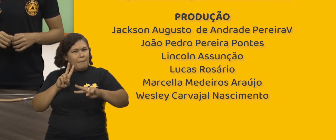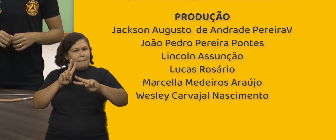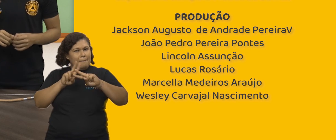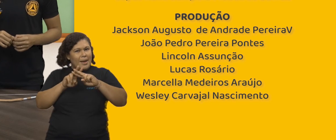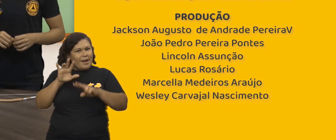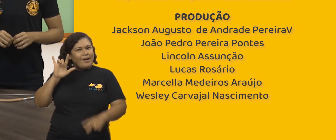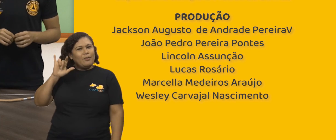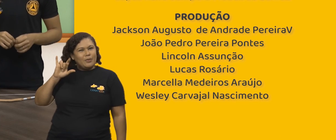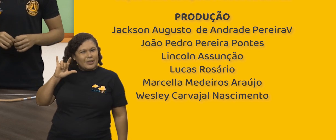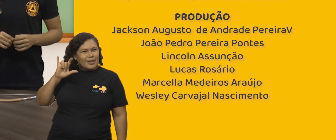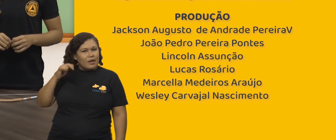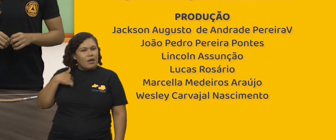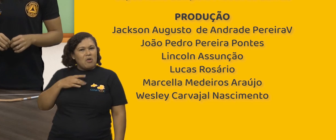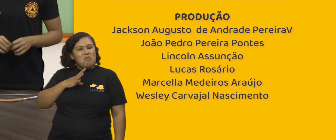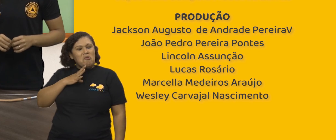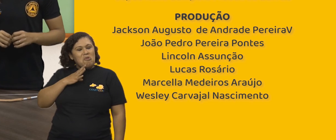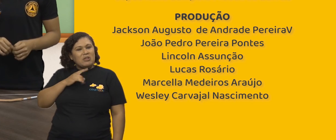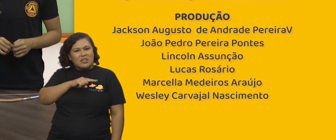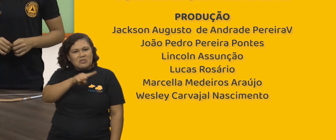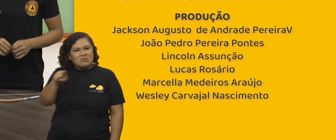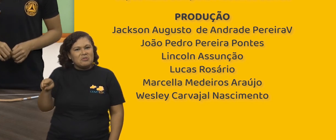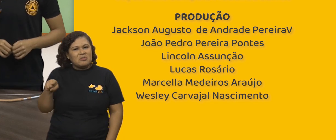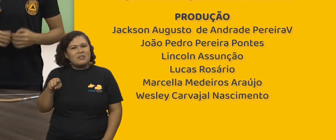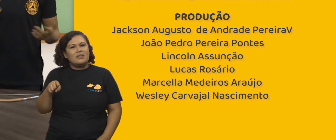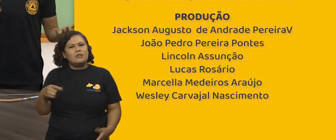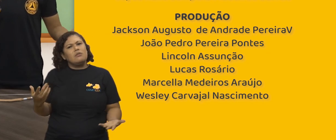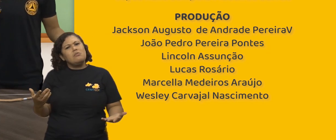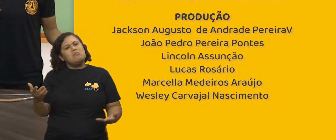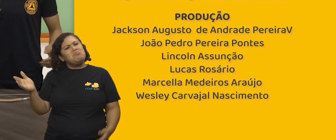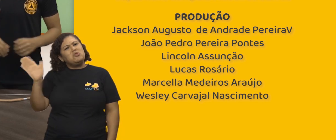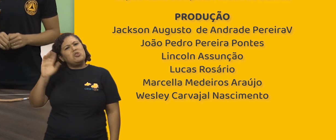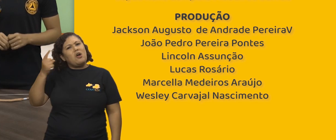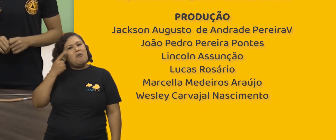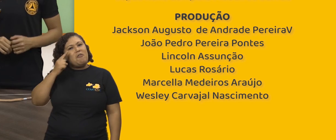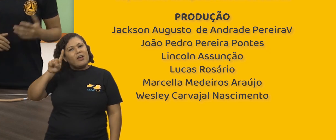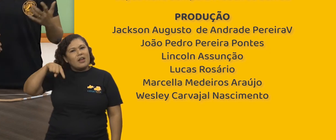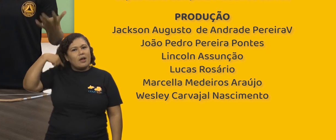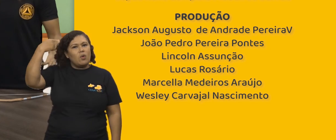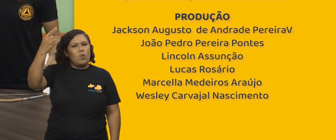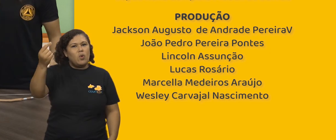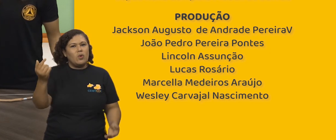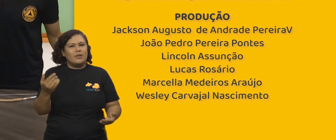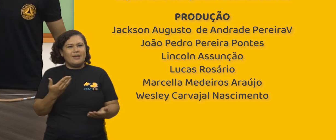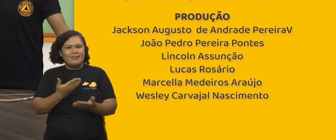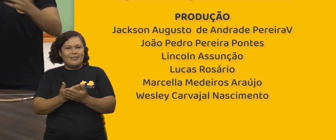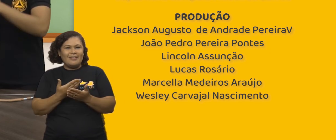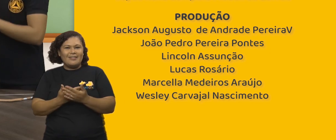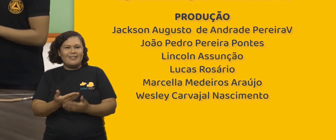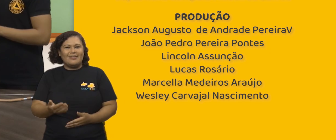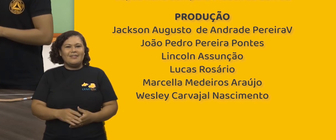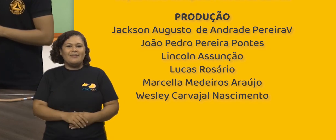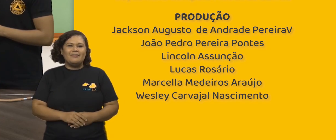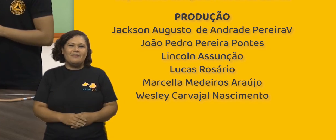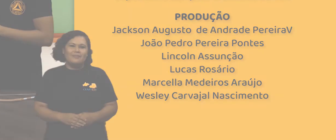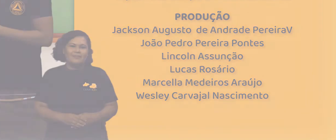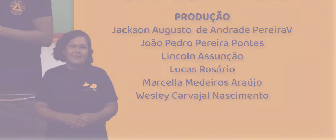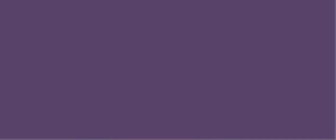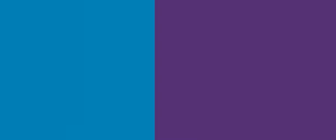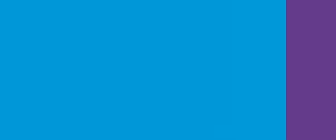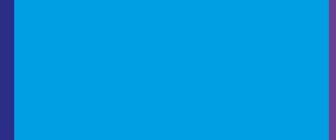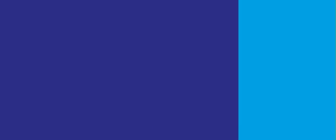Ficaremos felizes em conhecer outras brincadeiras e jogos. E a gente se vê no próximo Eba! Vamos jogar?